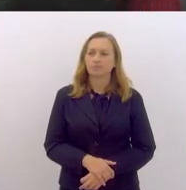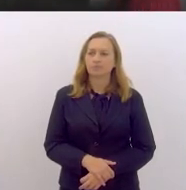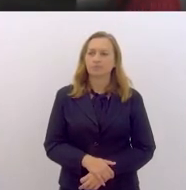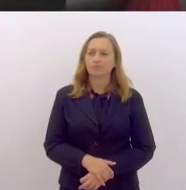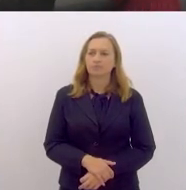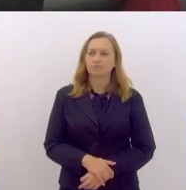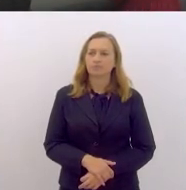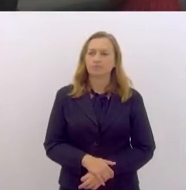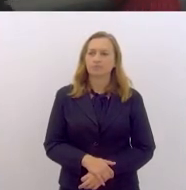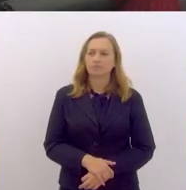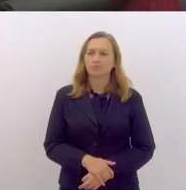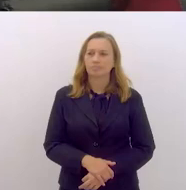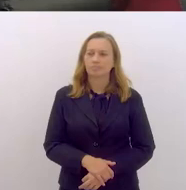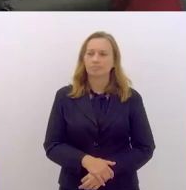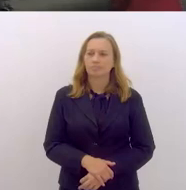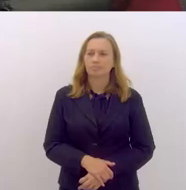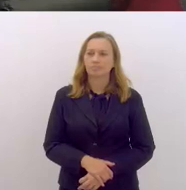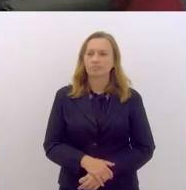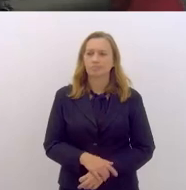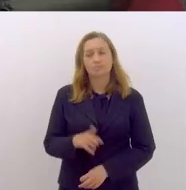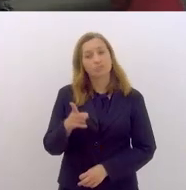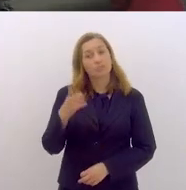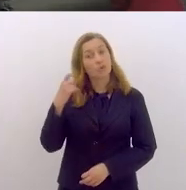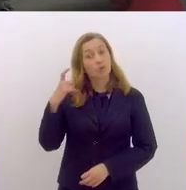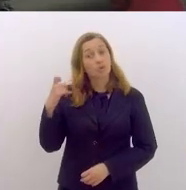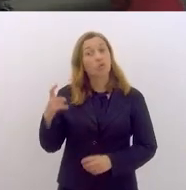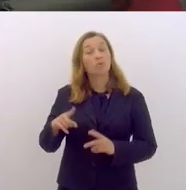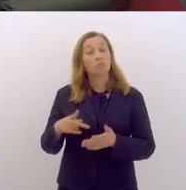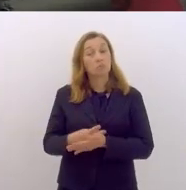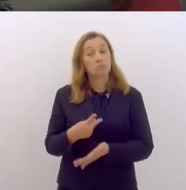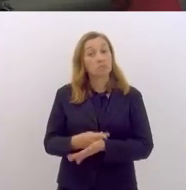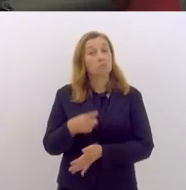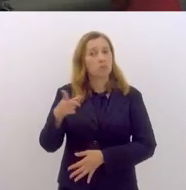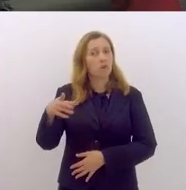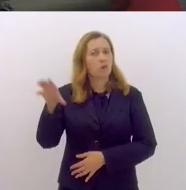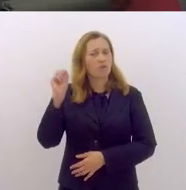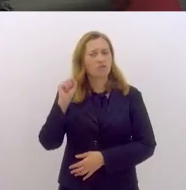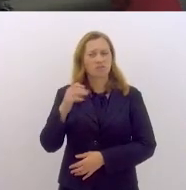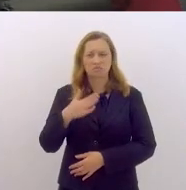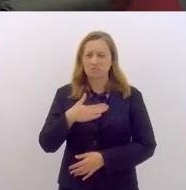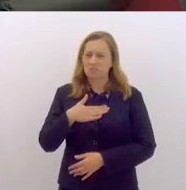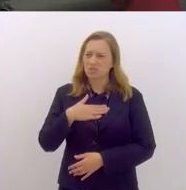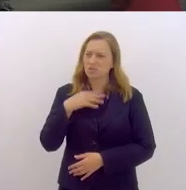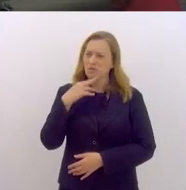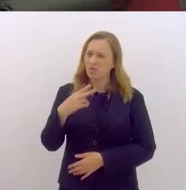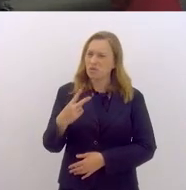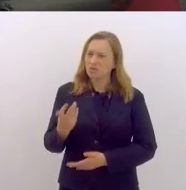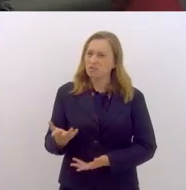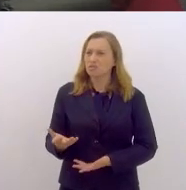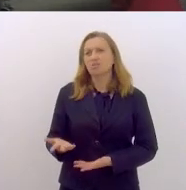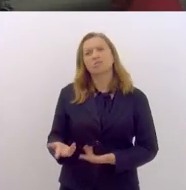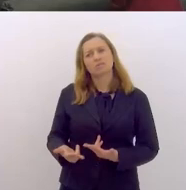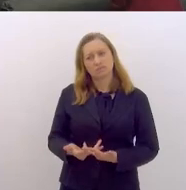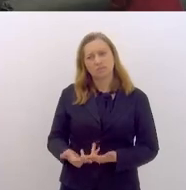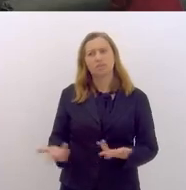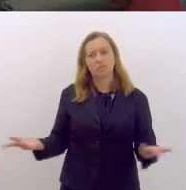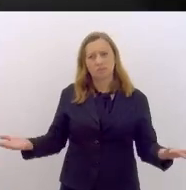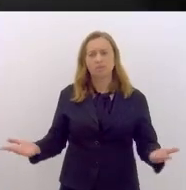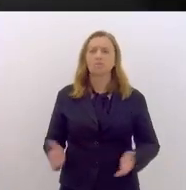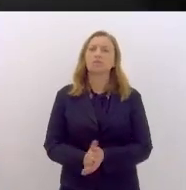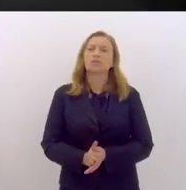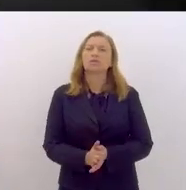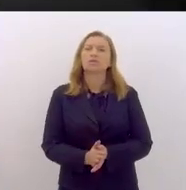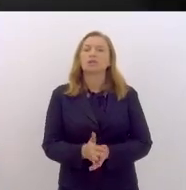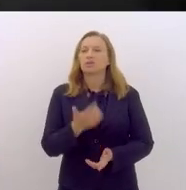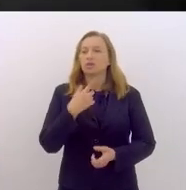Essa coisa não está direita. Está fechado aqui, estou ouvindo minha voz. Por favor. Não havendo